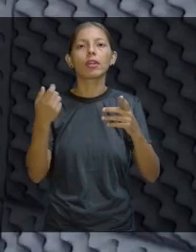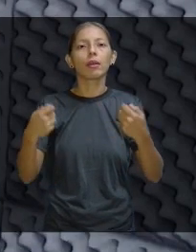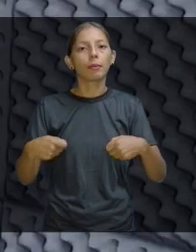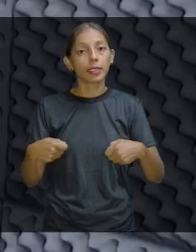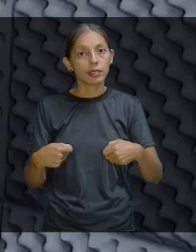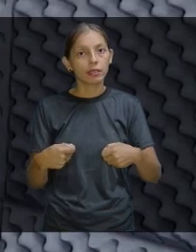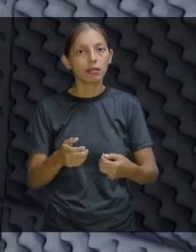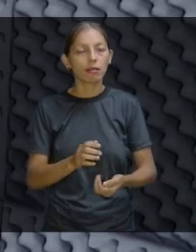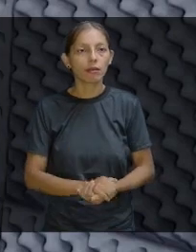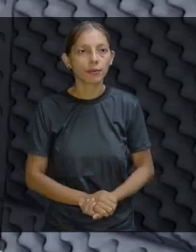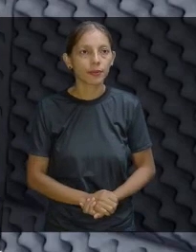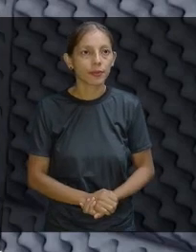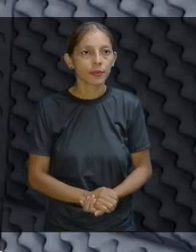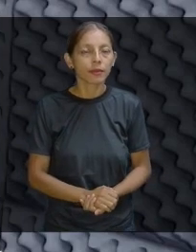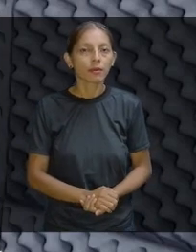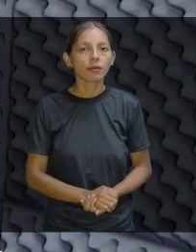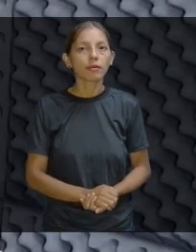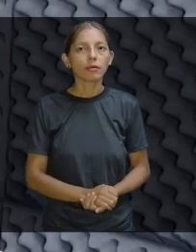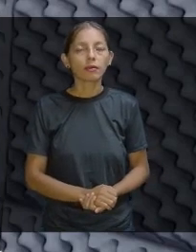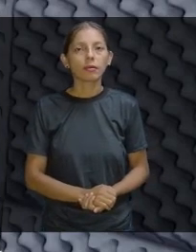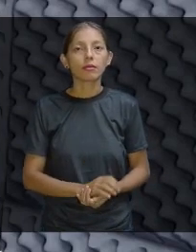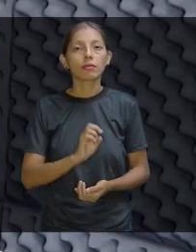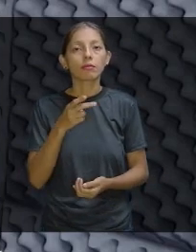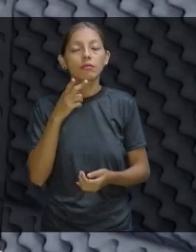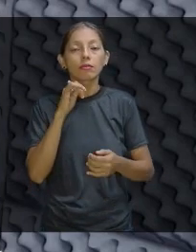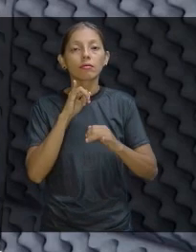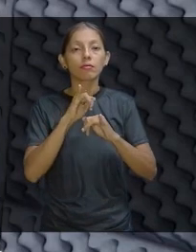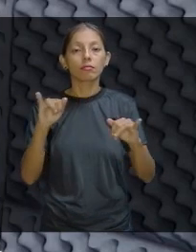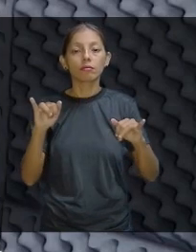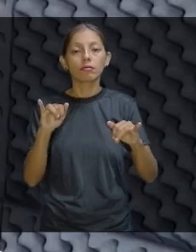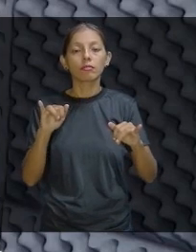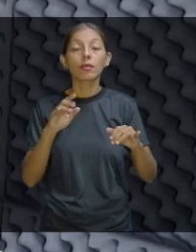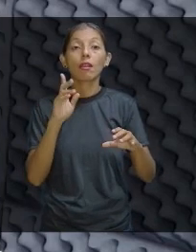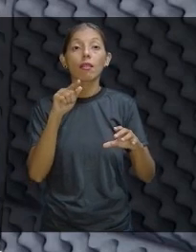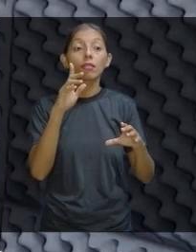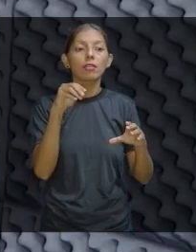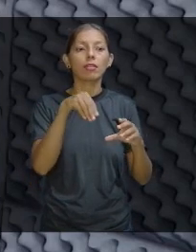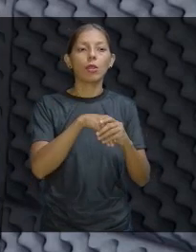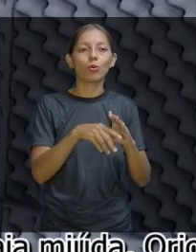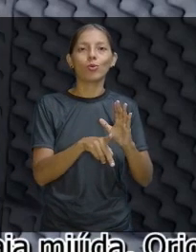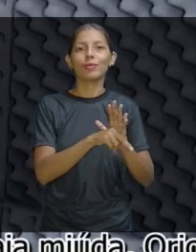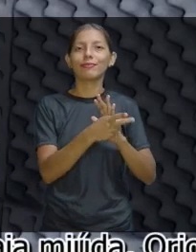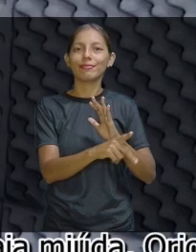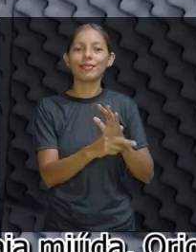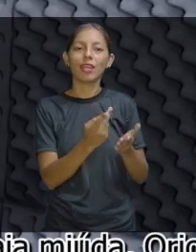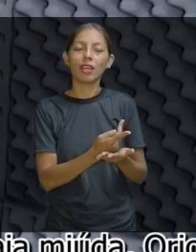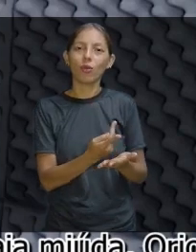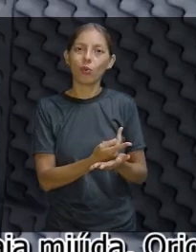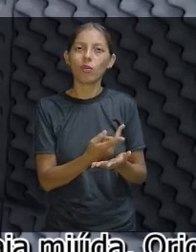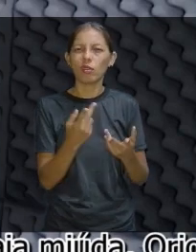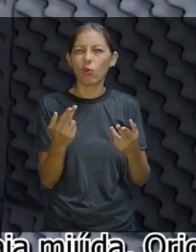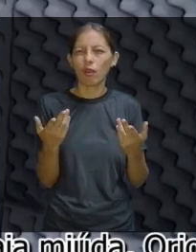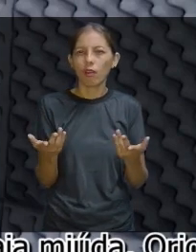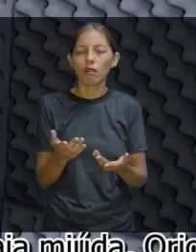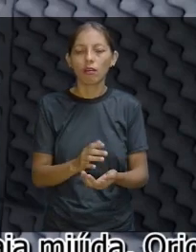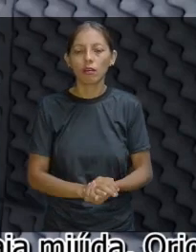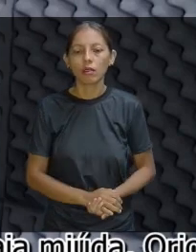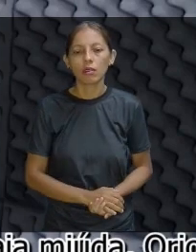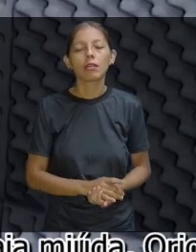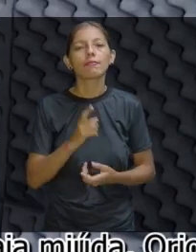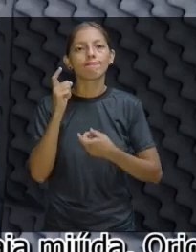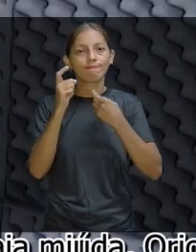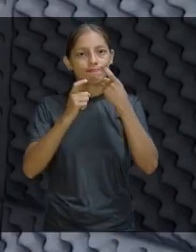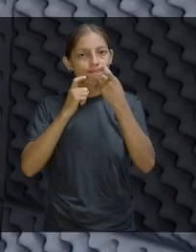logo retirada. E eu confio que as Big Techs vão nos colaborar. Então, eu não me preocupo com elas, eu me preocupo com a